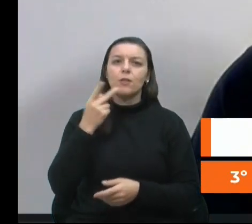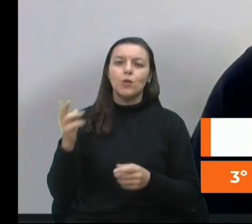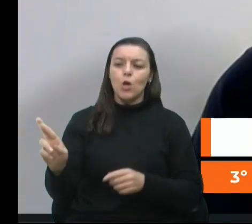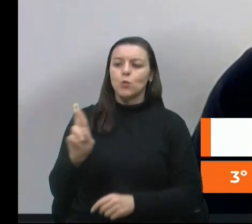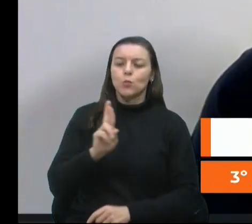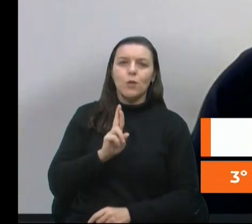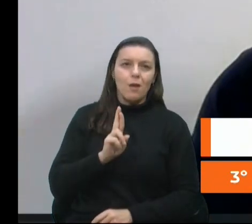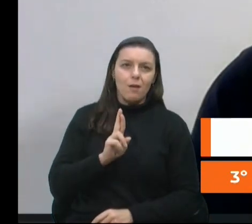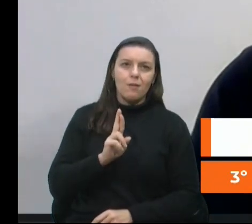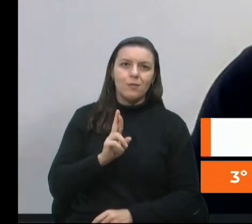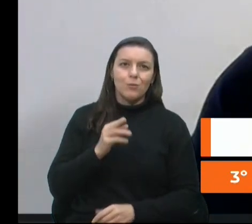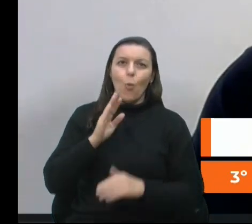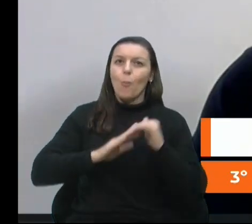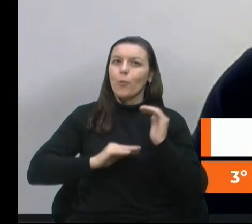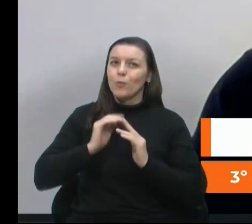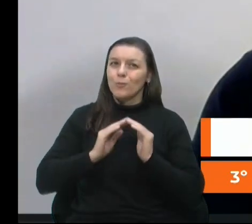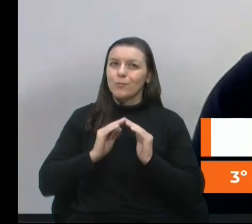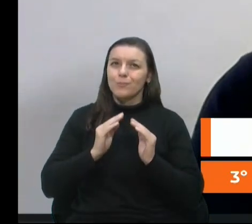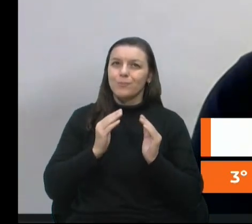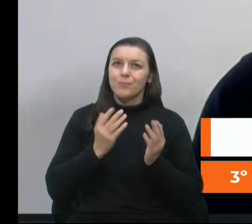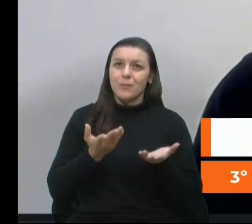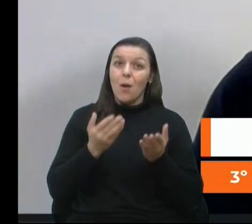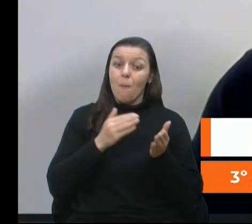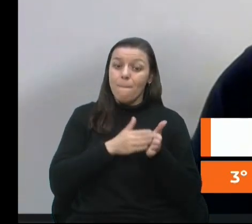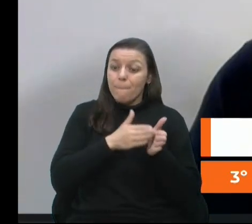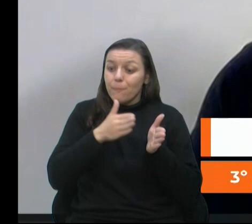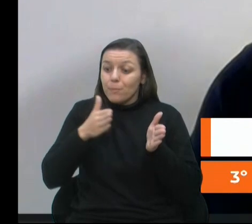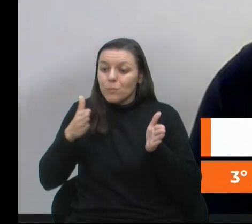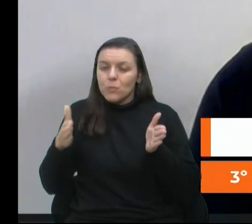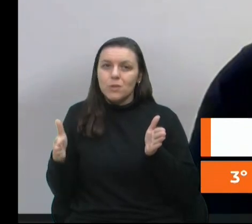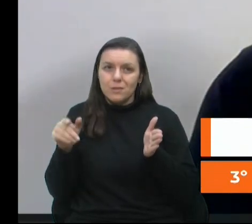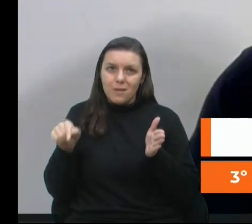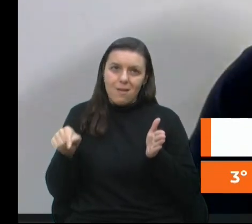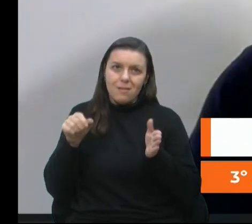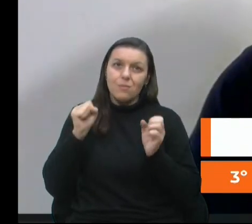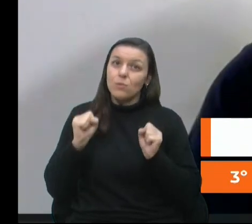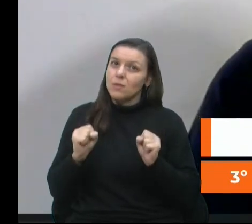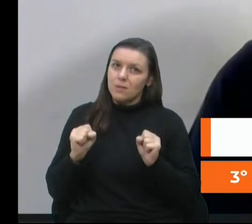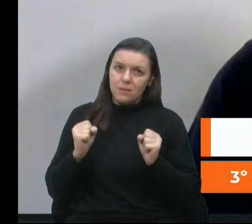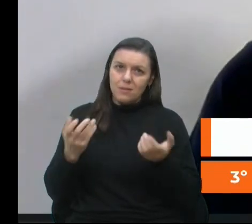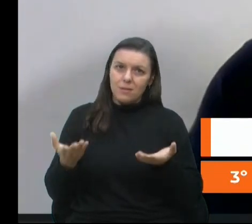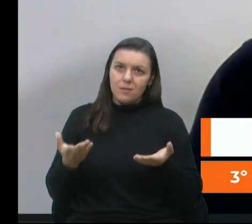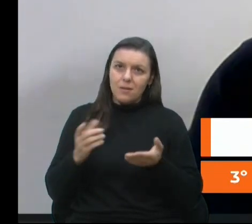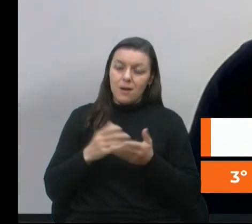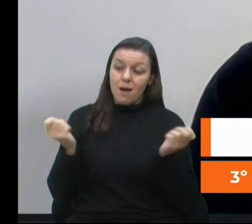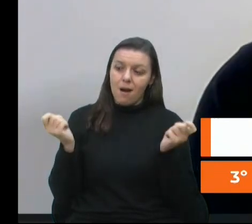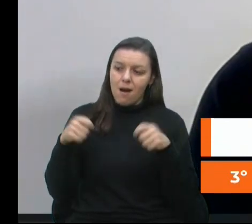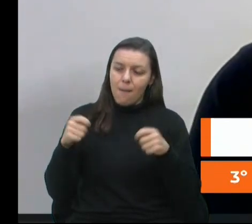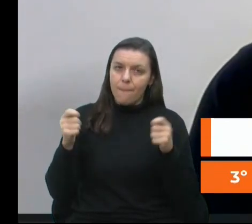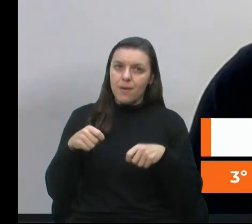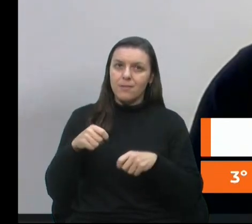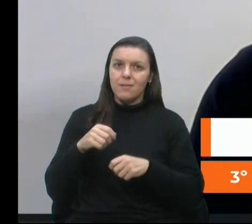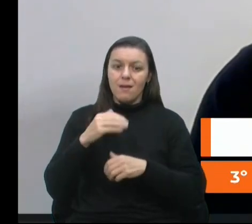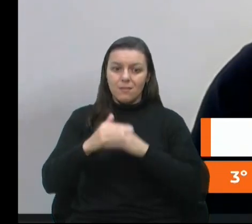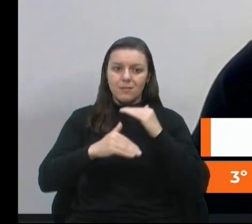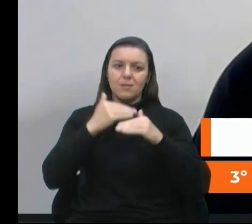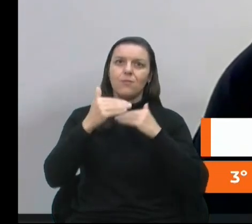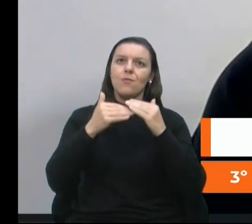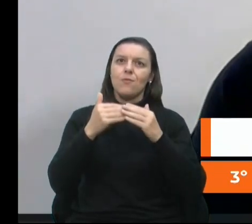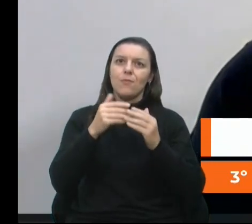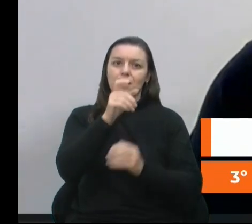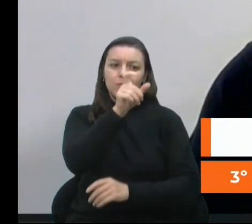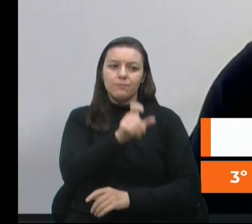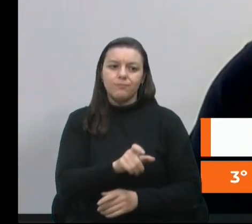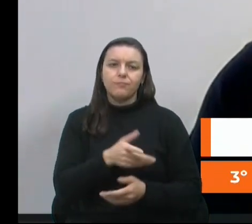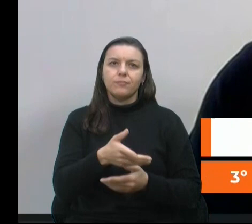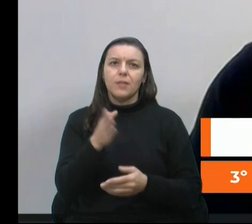resultado, a gente não está falando no produto, a gente está falando num processo, nas potencialidades, nas capacidades de desenvolvimento, que